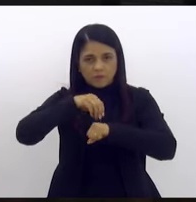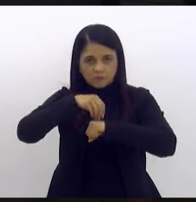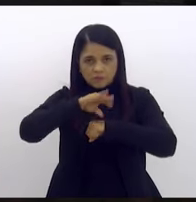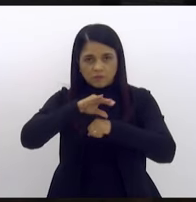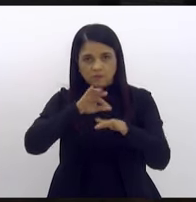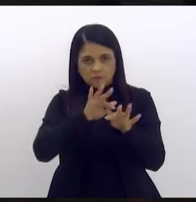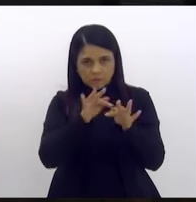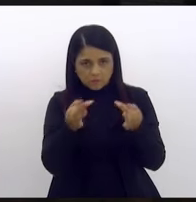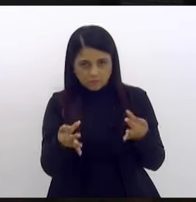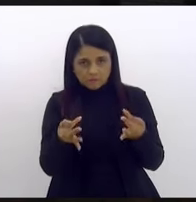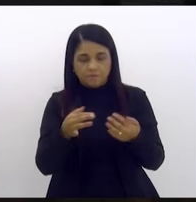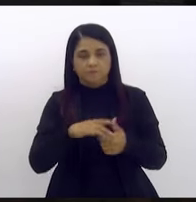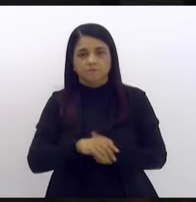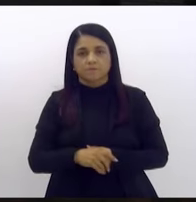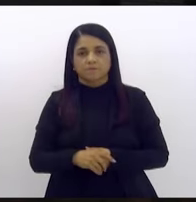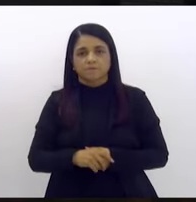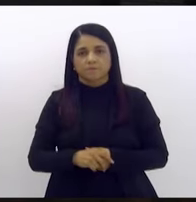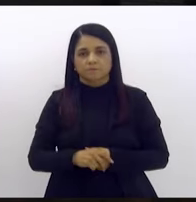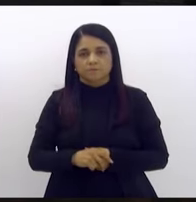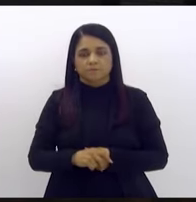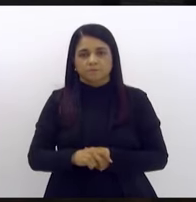simples.